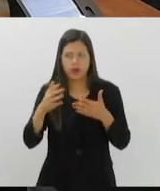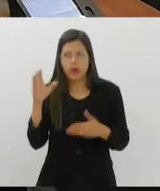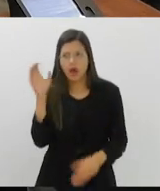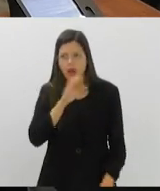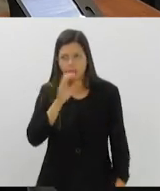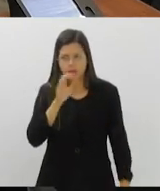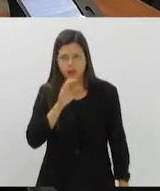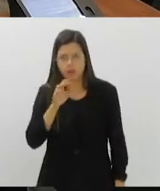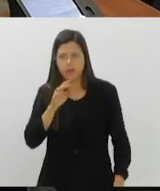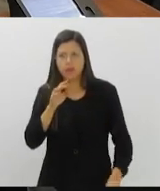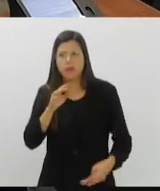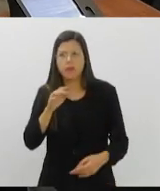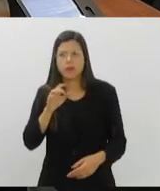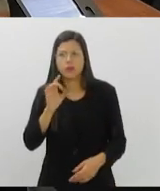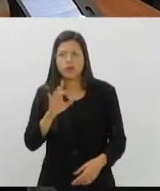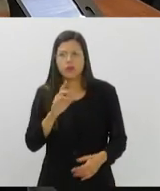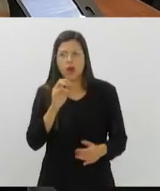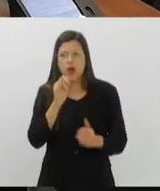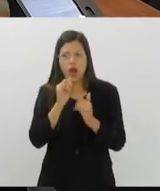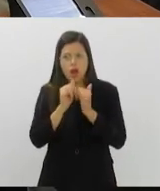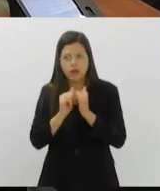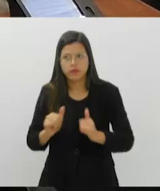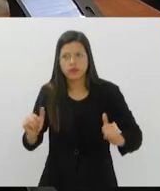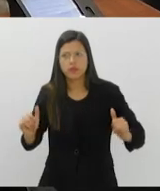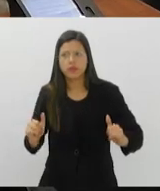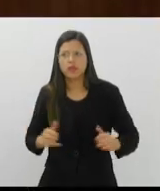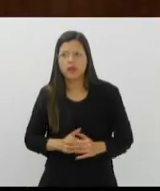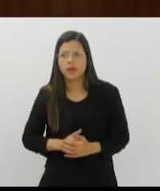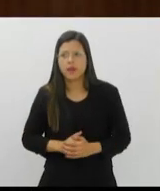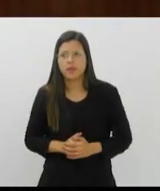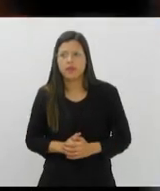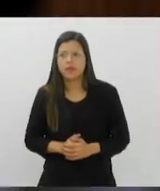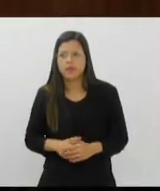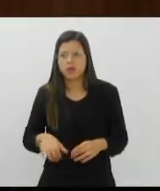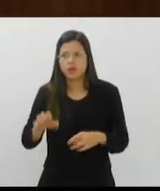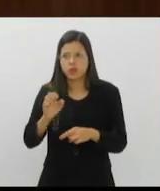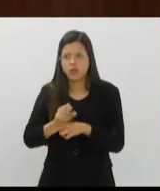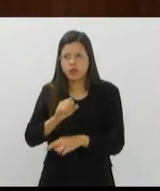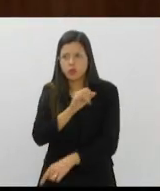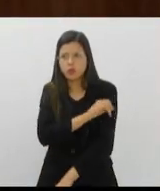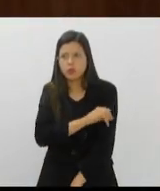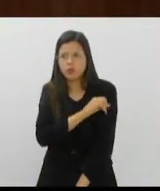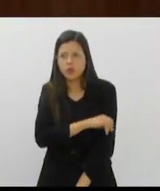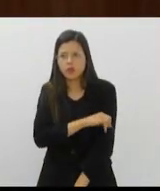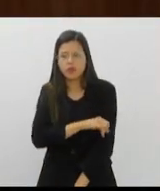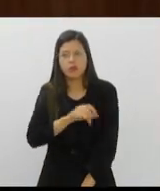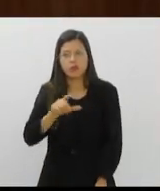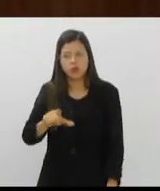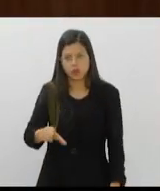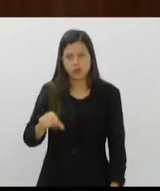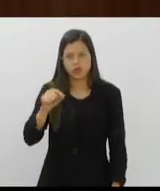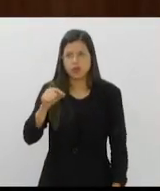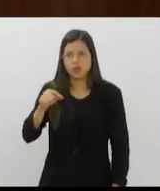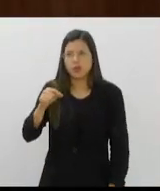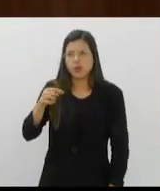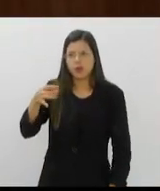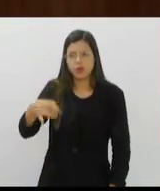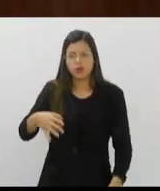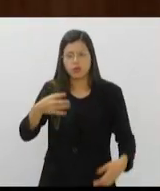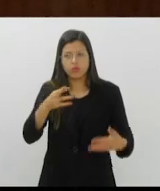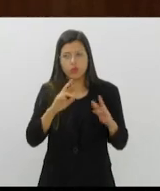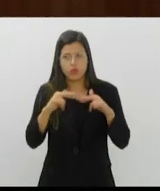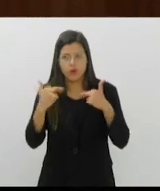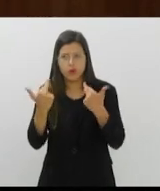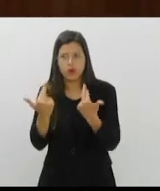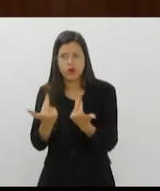rapidamente, só para informar que o Estado do Rio de Janeiro foi escolhido na última reunião da